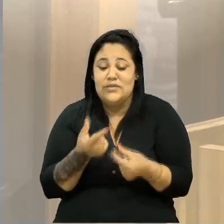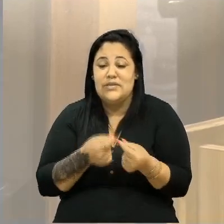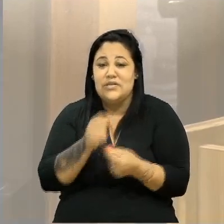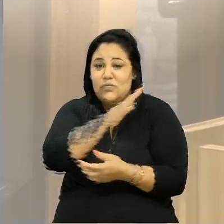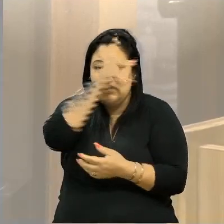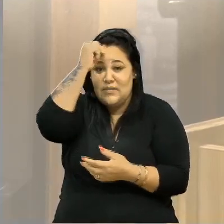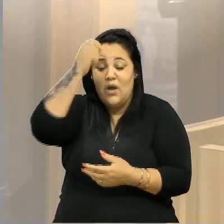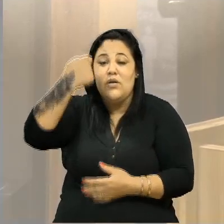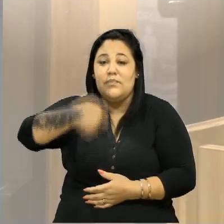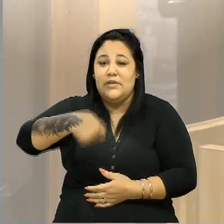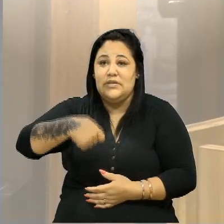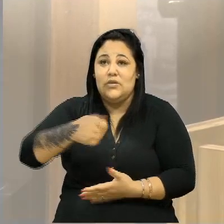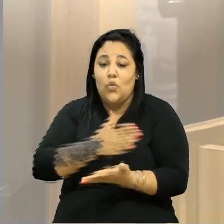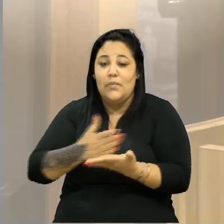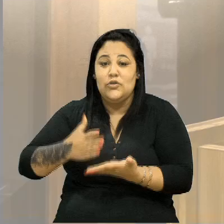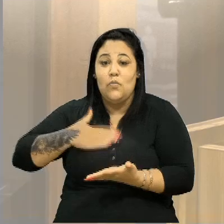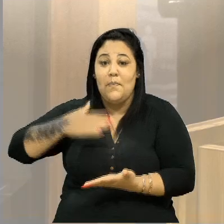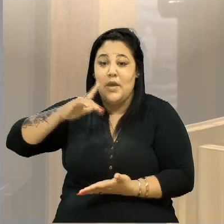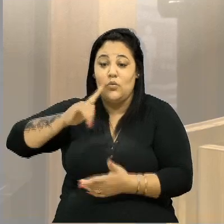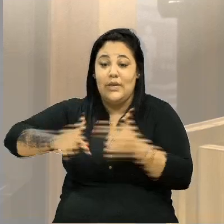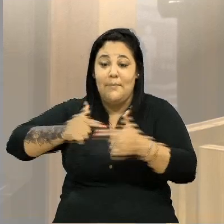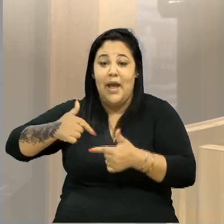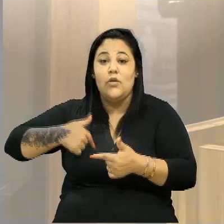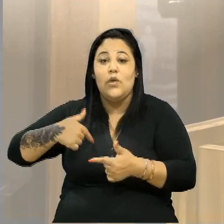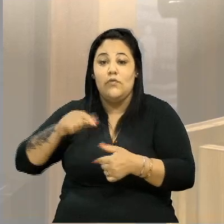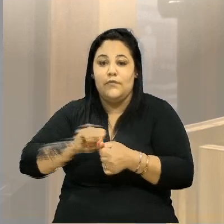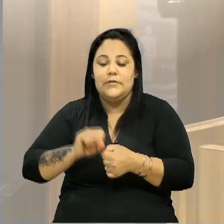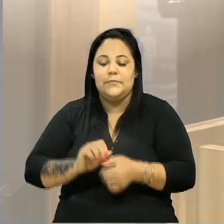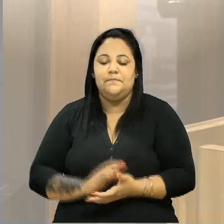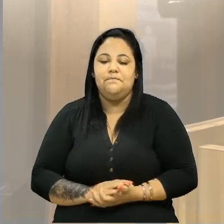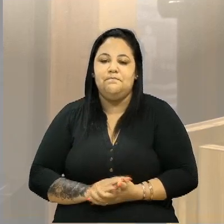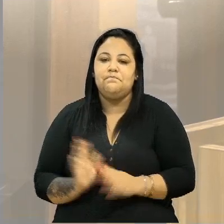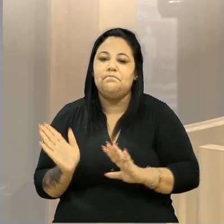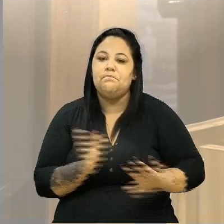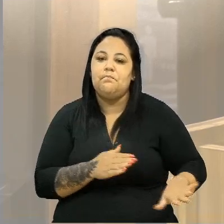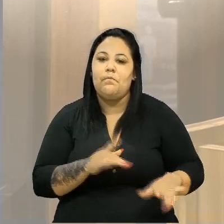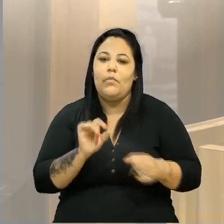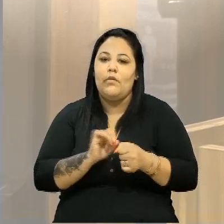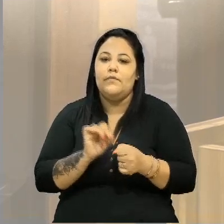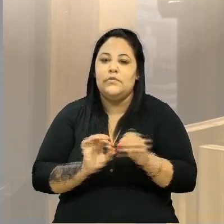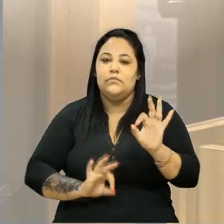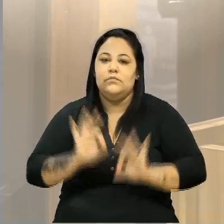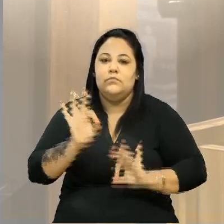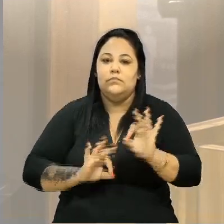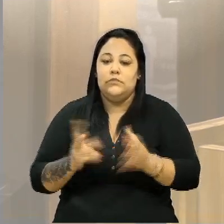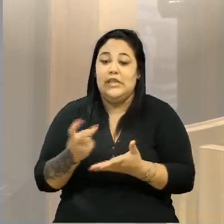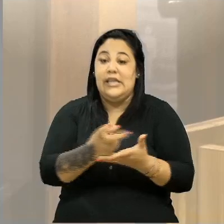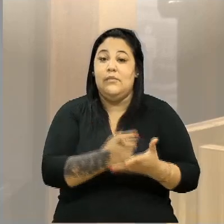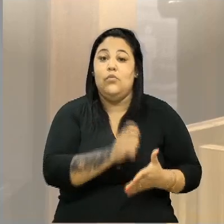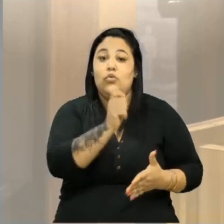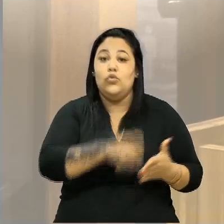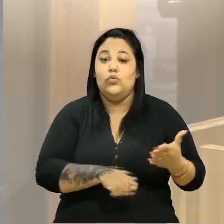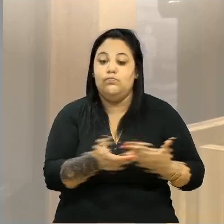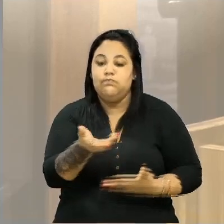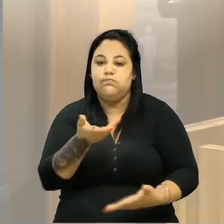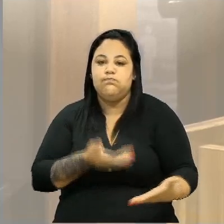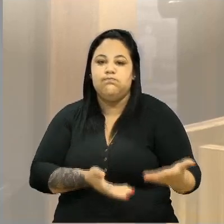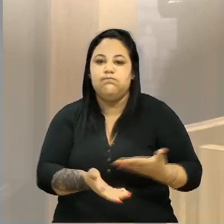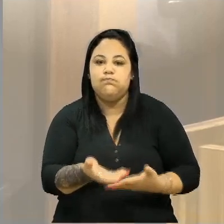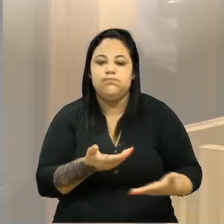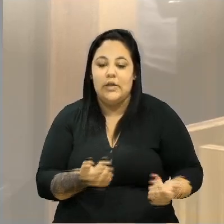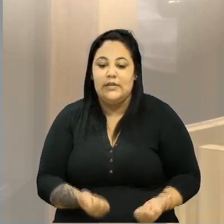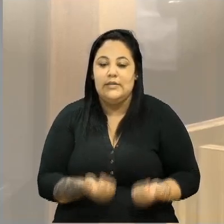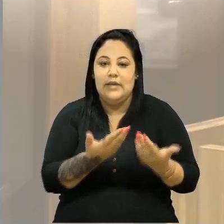que logo no início do meu mandato eu trouxe. Fiz também um projeto sobre transação tributária, que é importantíssimo para o município, foi entregue